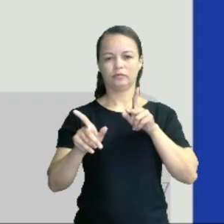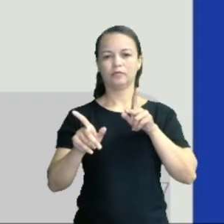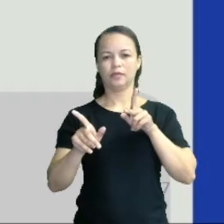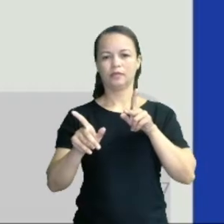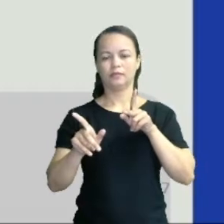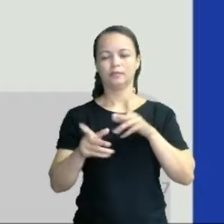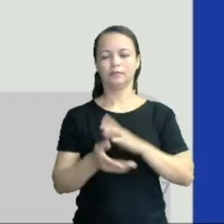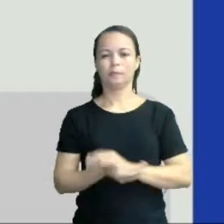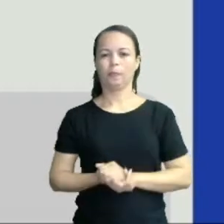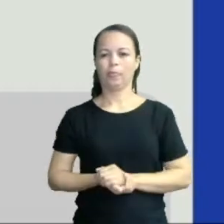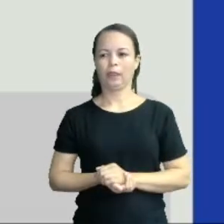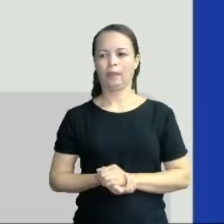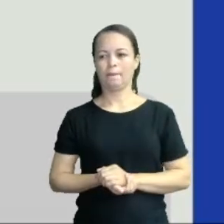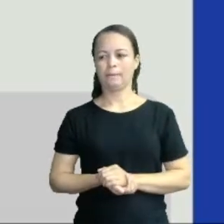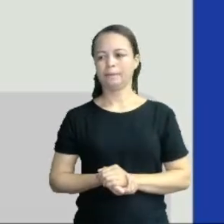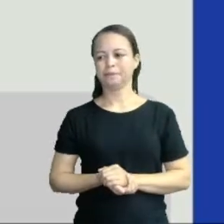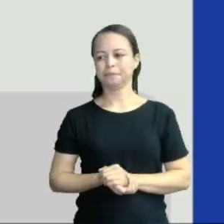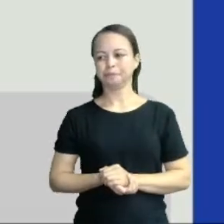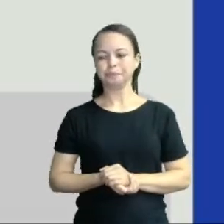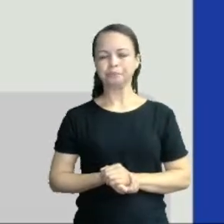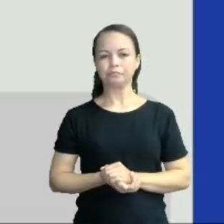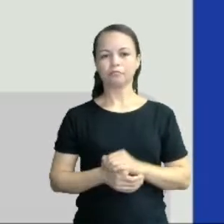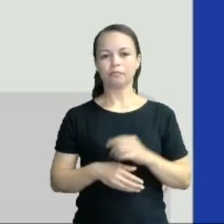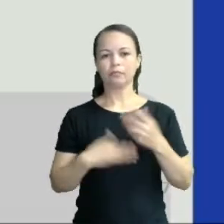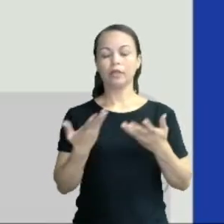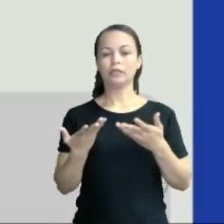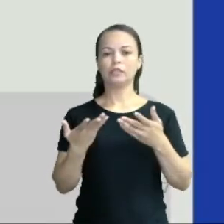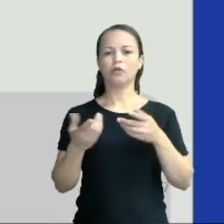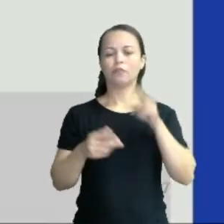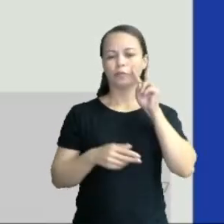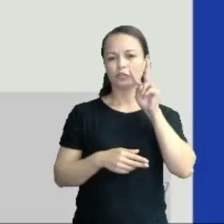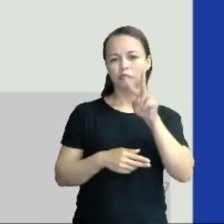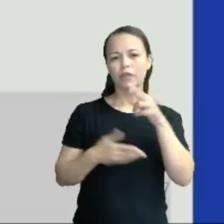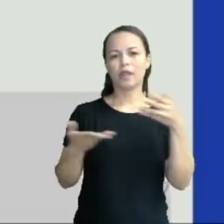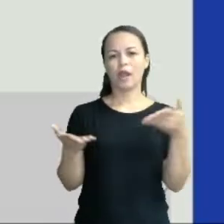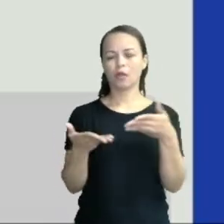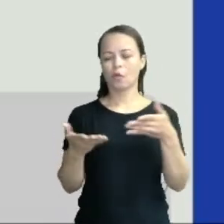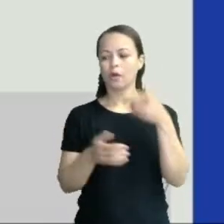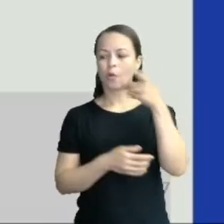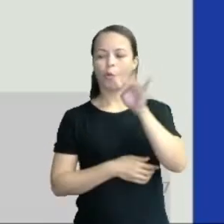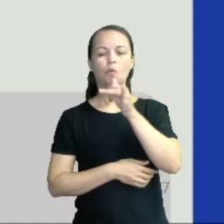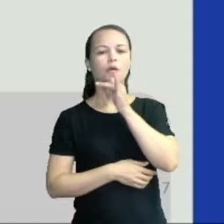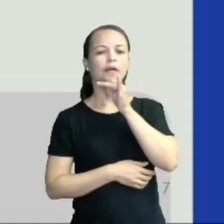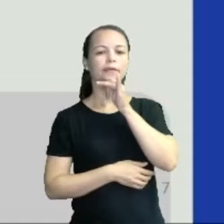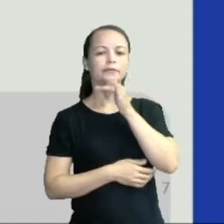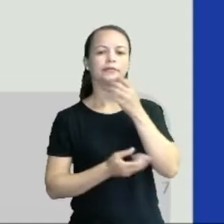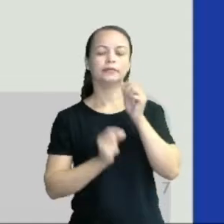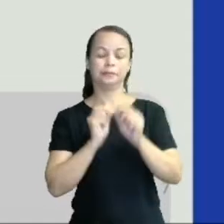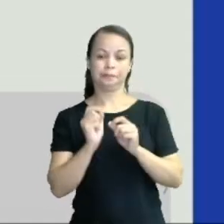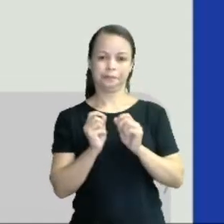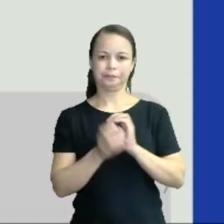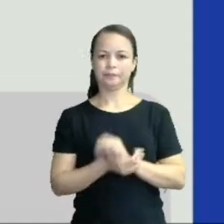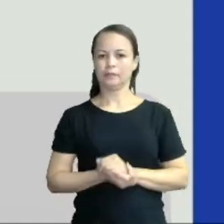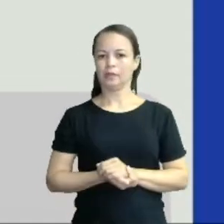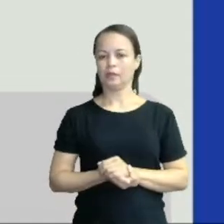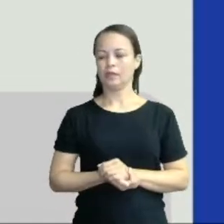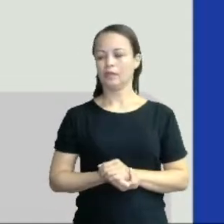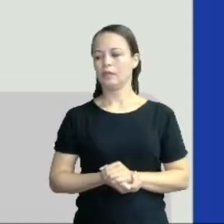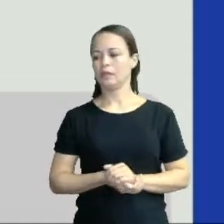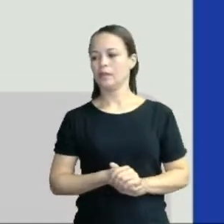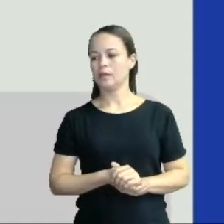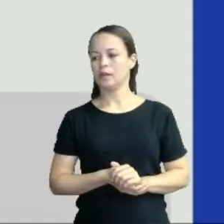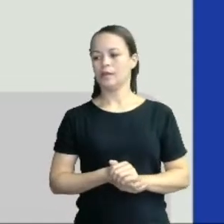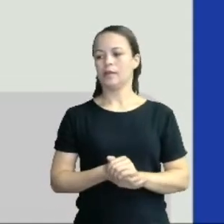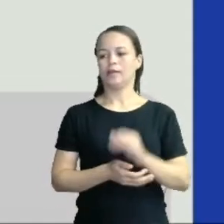totalmente diferentes. Vamos pegar aqui outro exemplo, né?